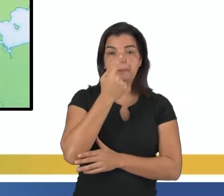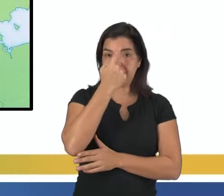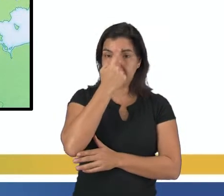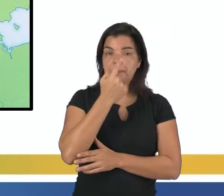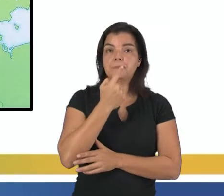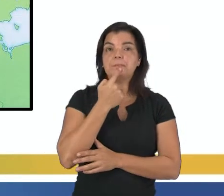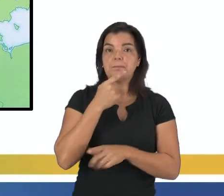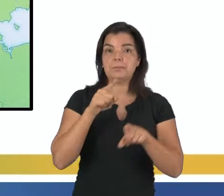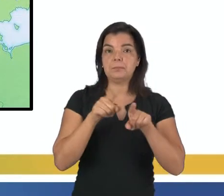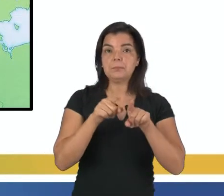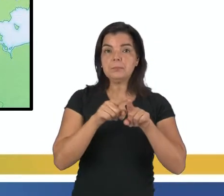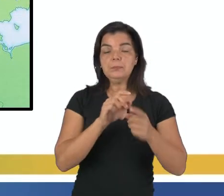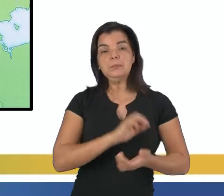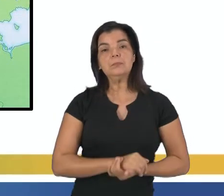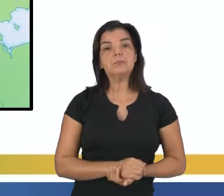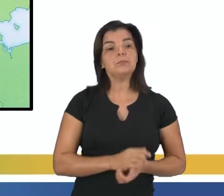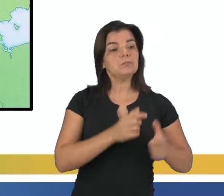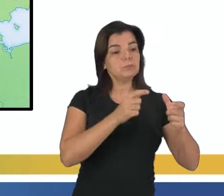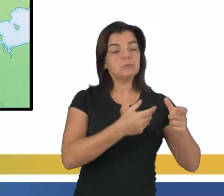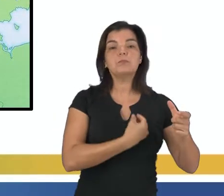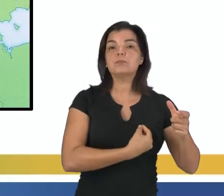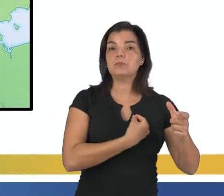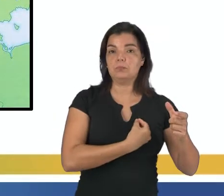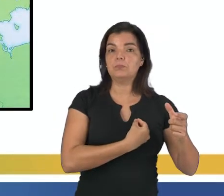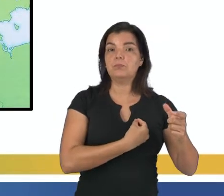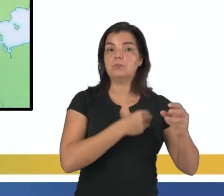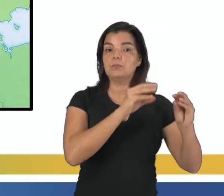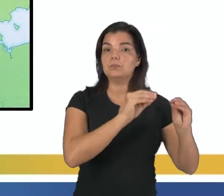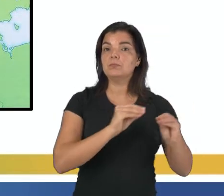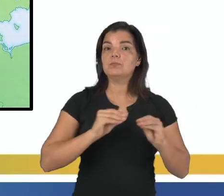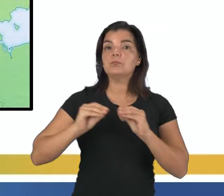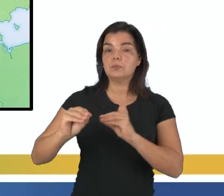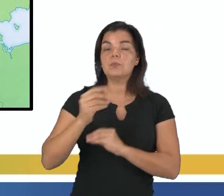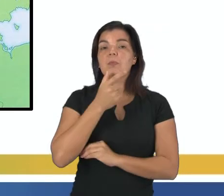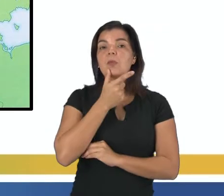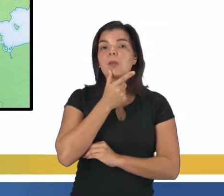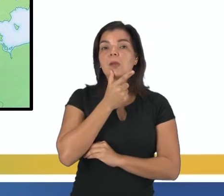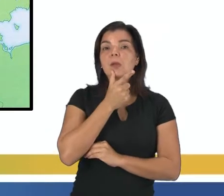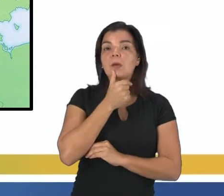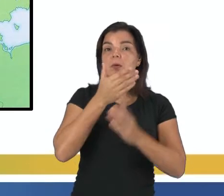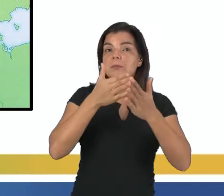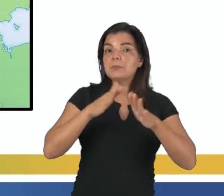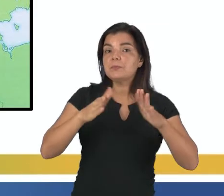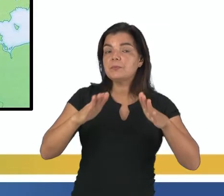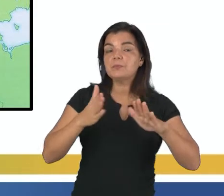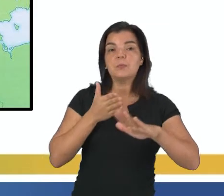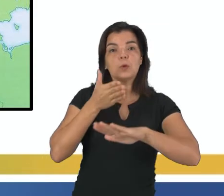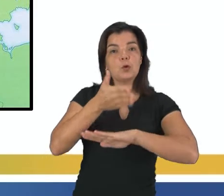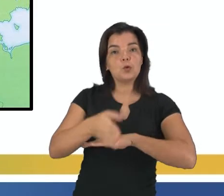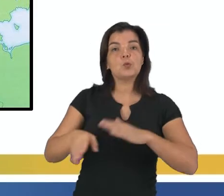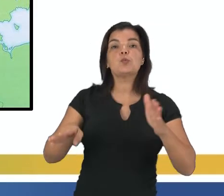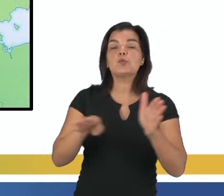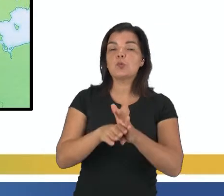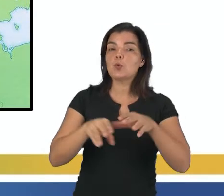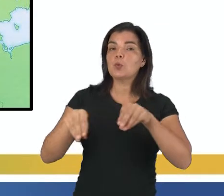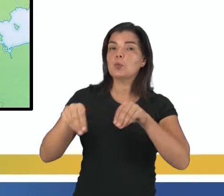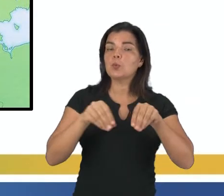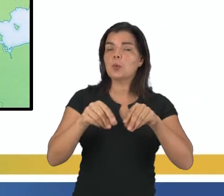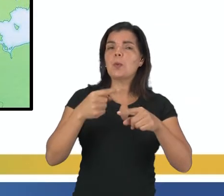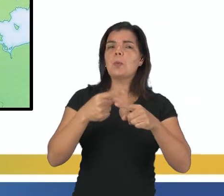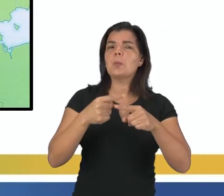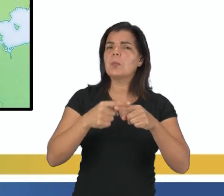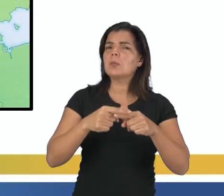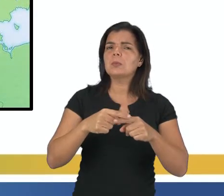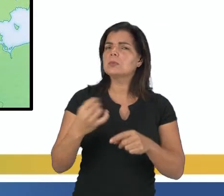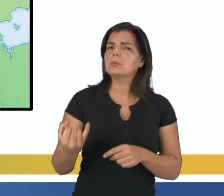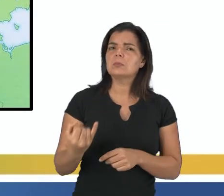nessa imagem e aí eles saíram lá de onde eles viviam atravessaram o mar do Norte invadiram a grã-bretanha Por que que essa invasão